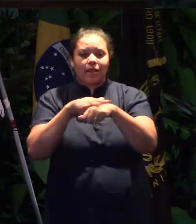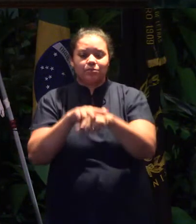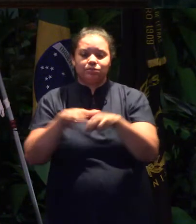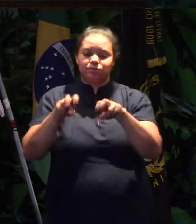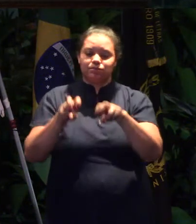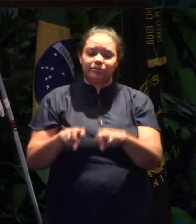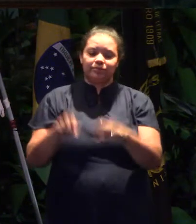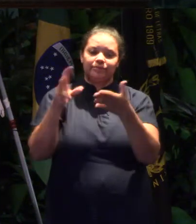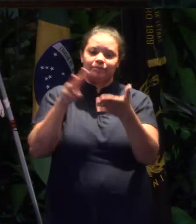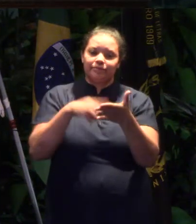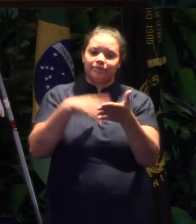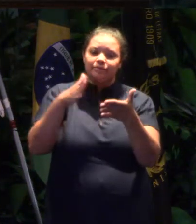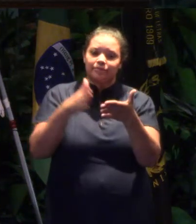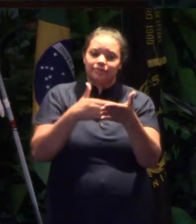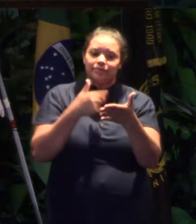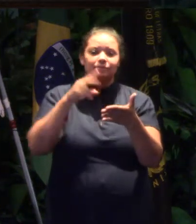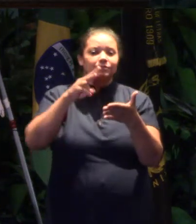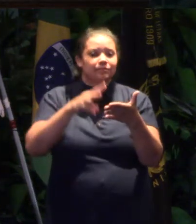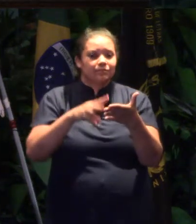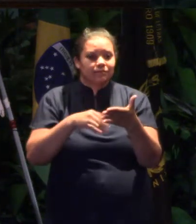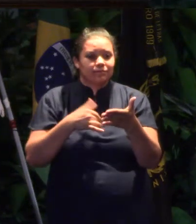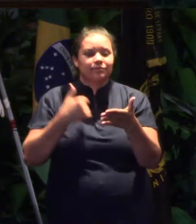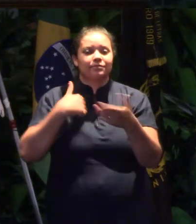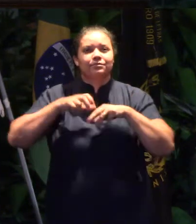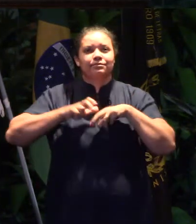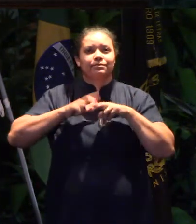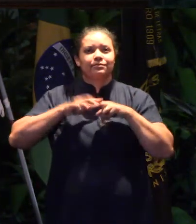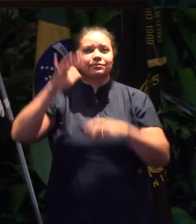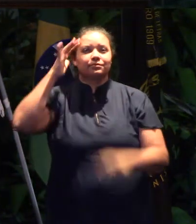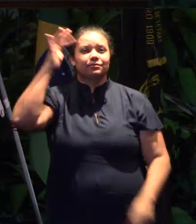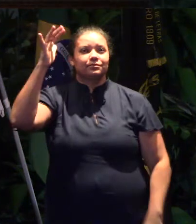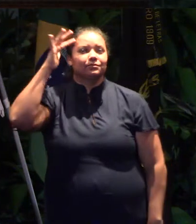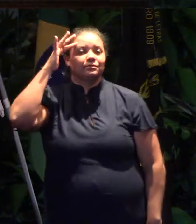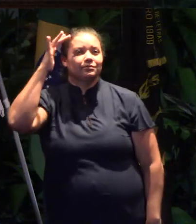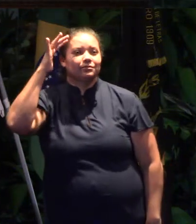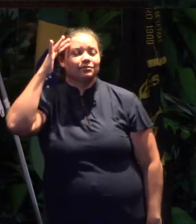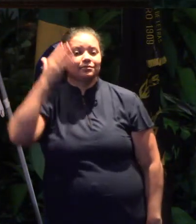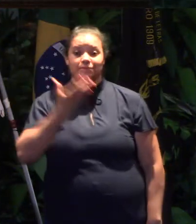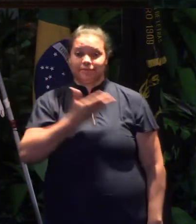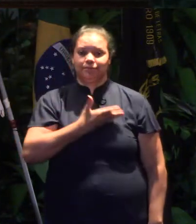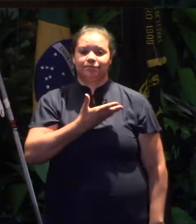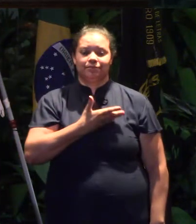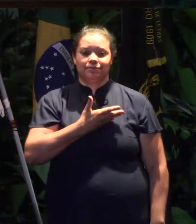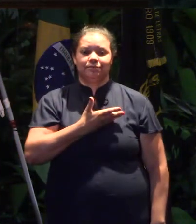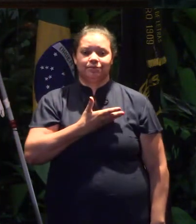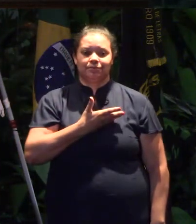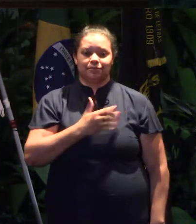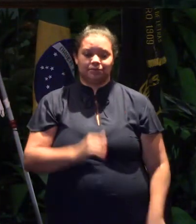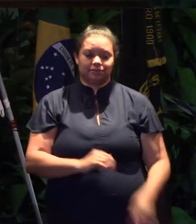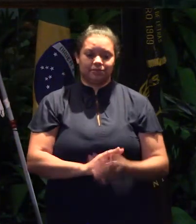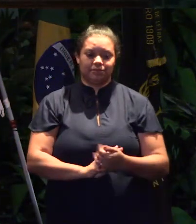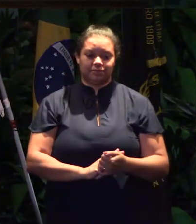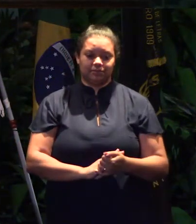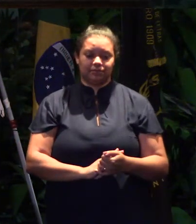de Passagens da Antiguidade ao Feudalismo, do Perry Anderson. Uma verdadeira maratona de leitura.